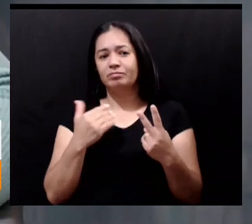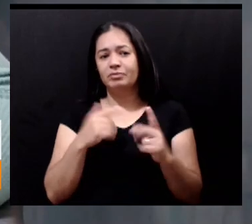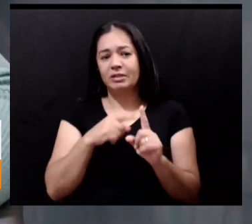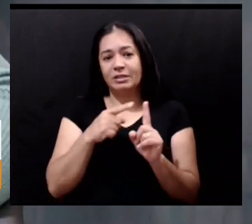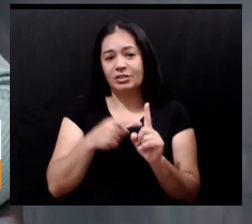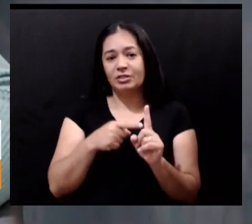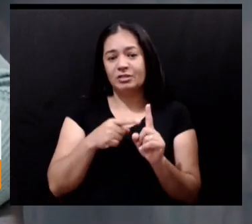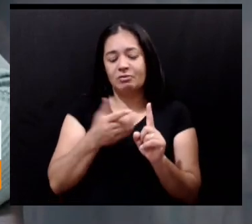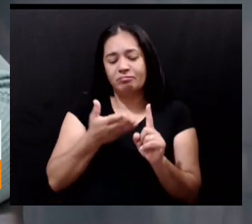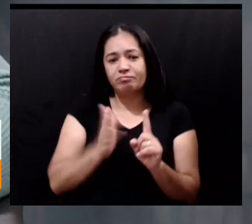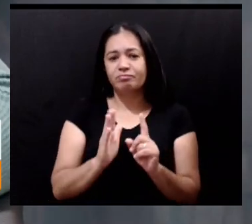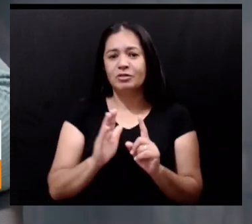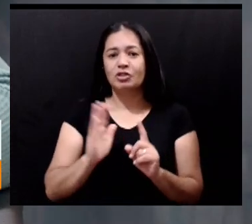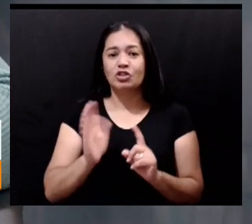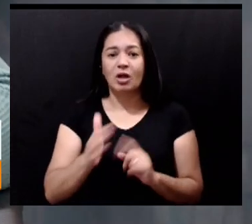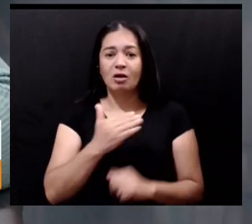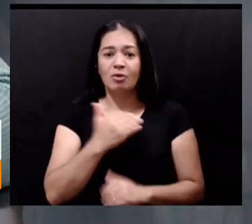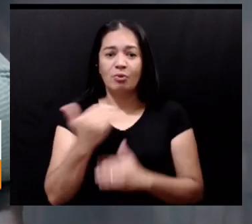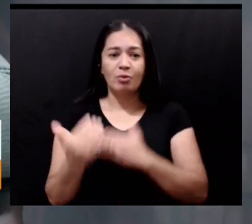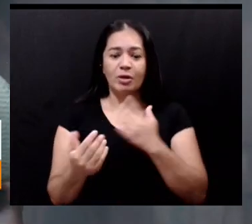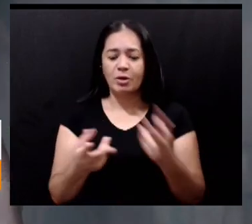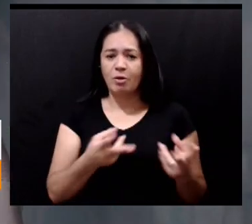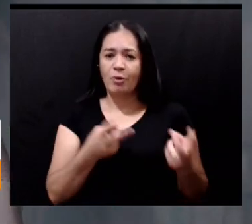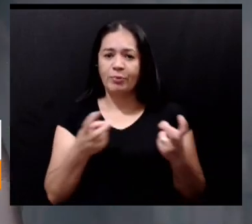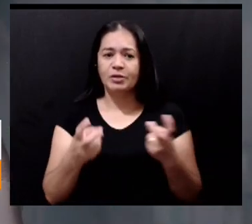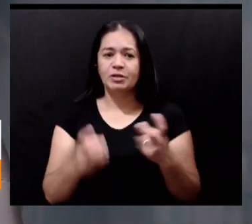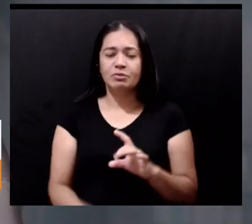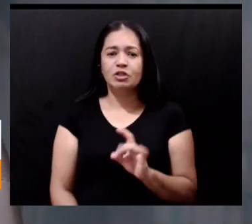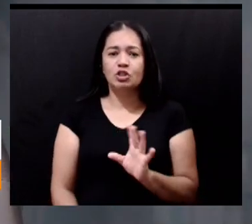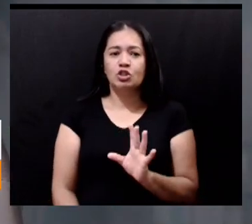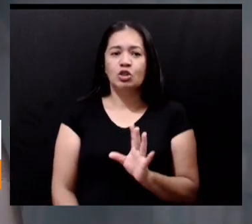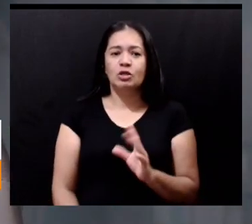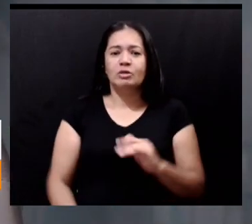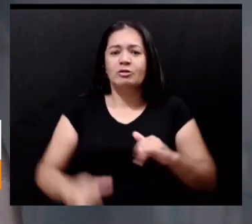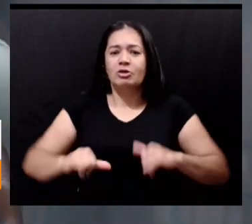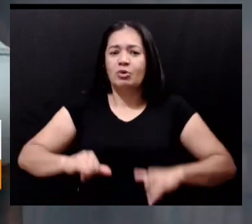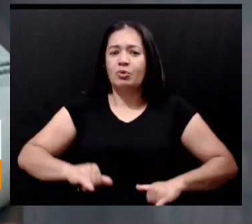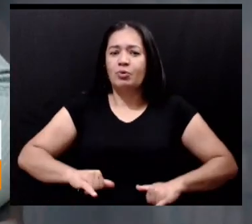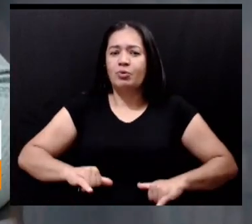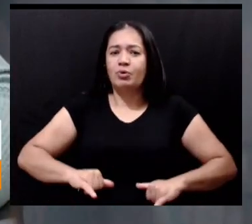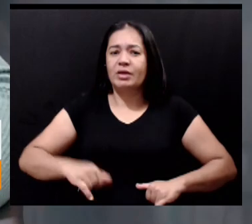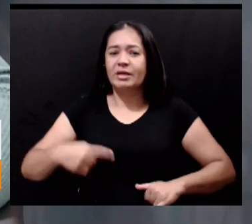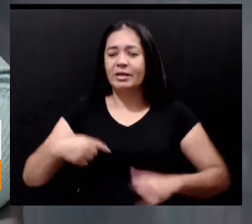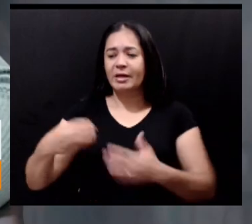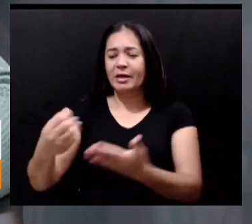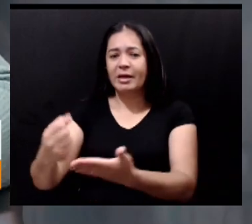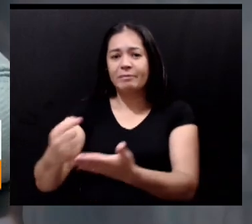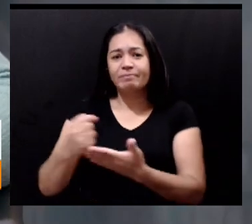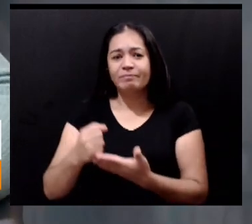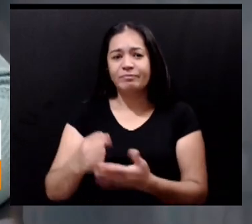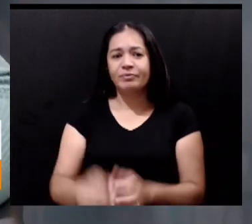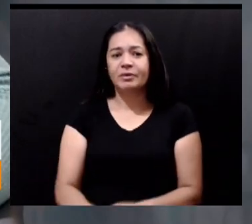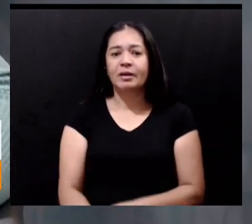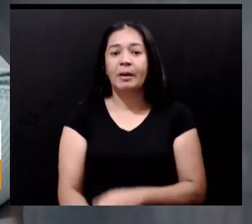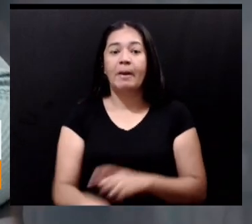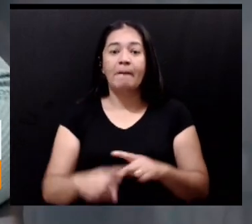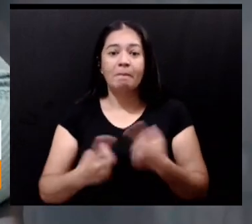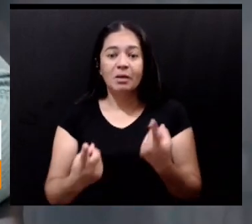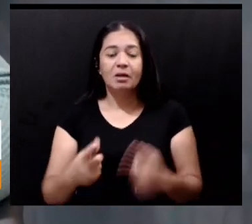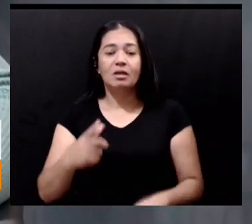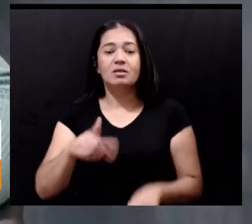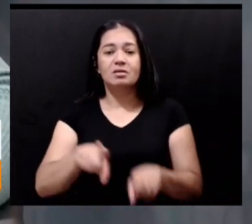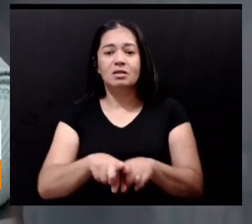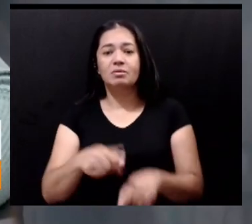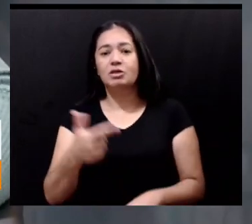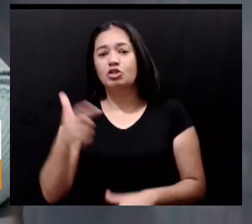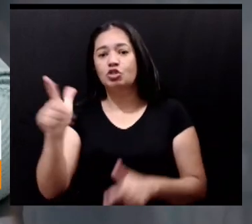eu percebi que não era algo, era uma dor que ela estava me trazendo, mas que eram de tantas outras mulheres, de tantas outras famílias, que